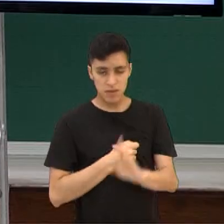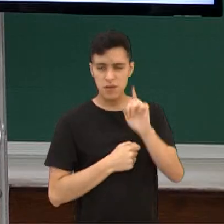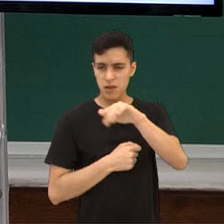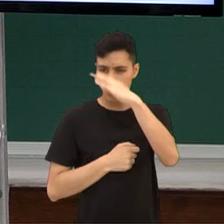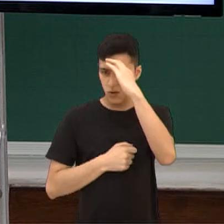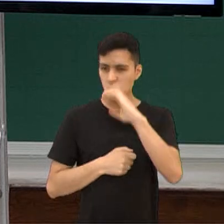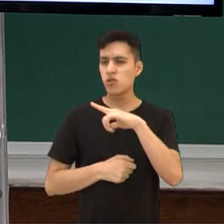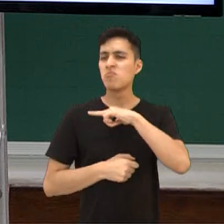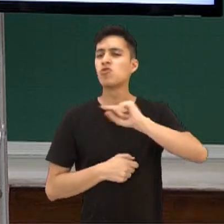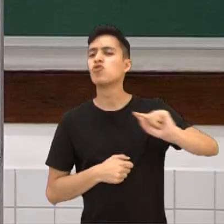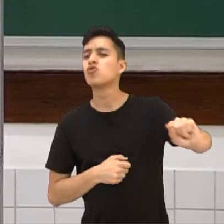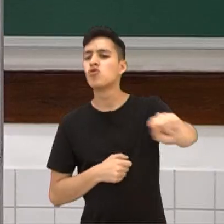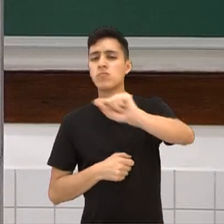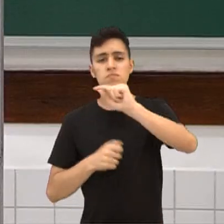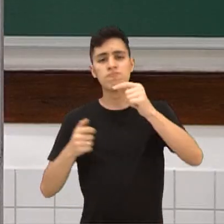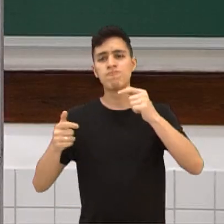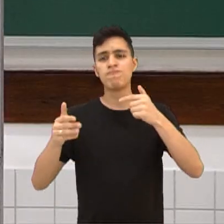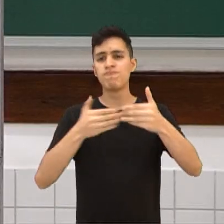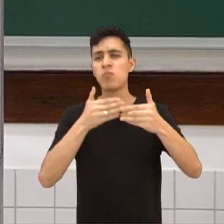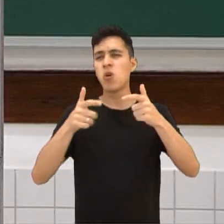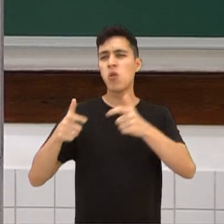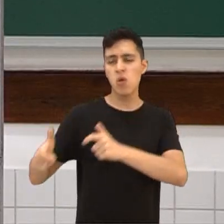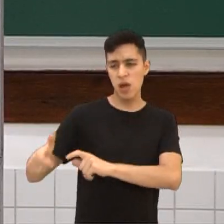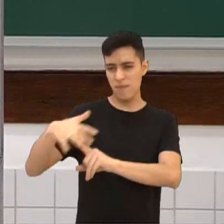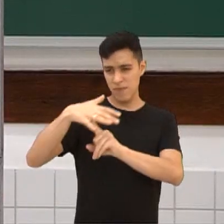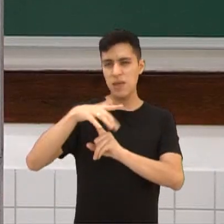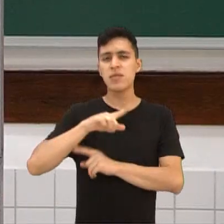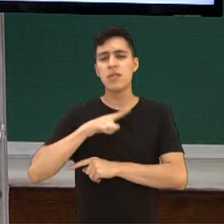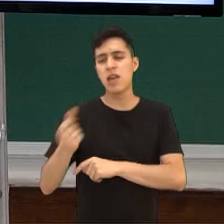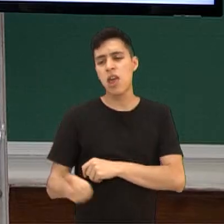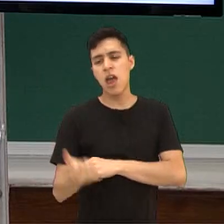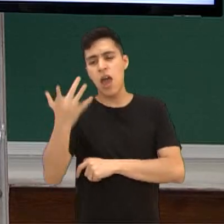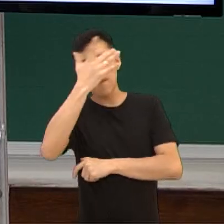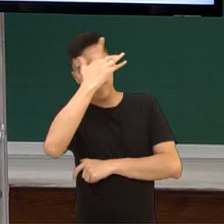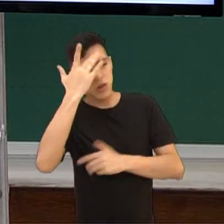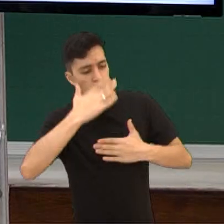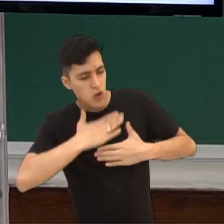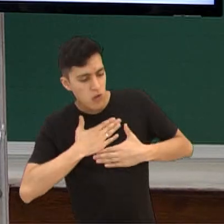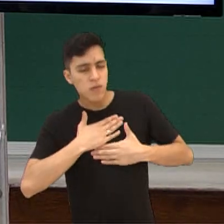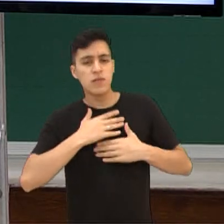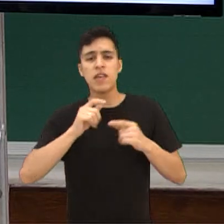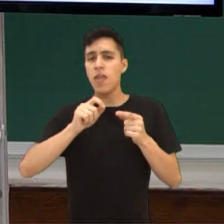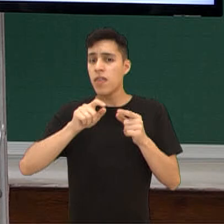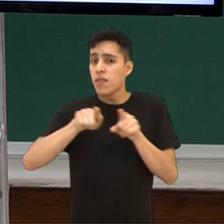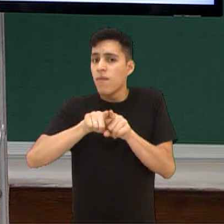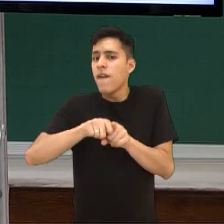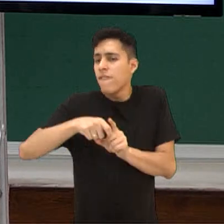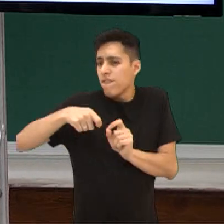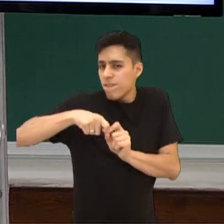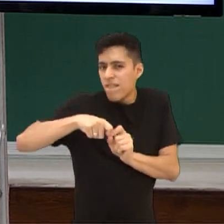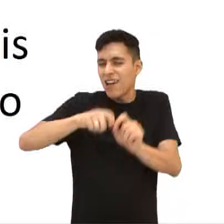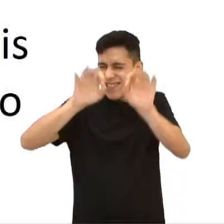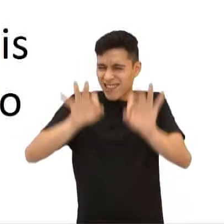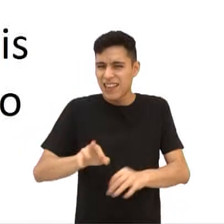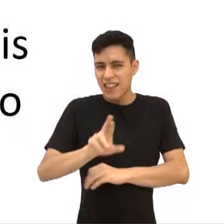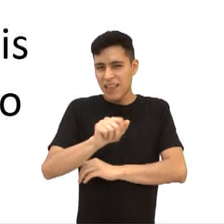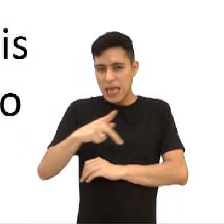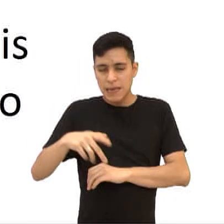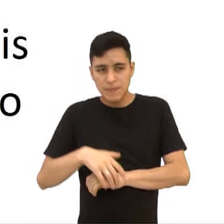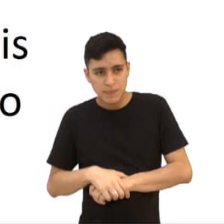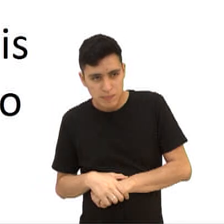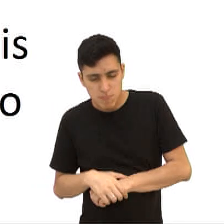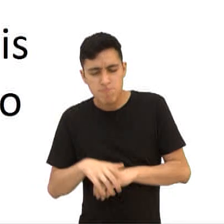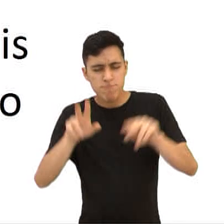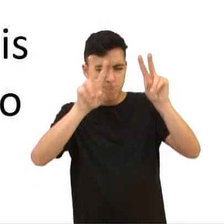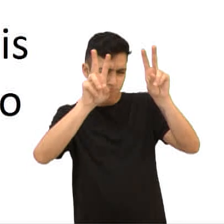tem, aonde você estiver, em cada cantinho do Paraná, tem gente que curte e que faz rap muito bem, tá? Os temas do rap são a